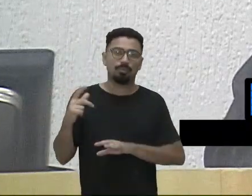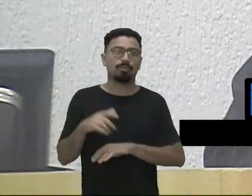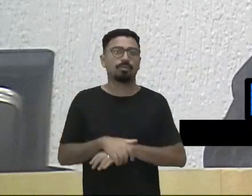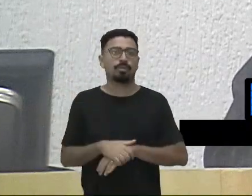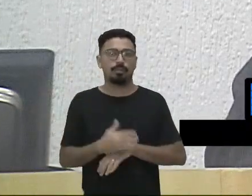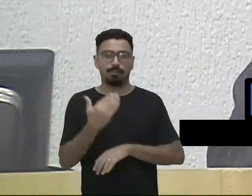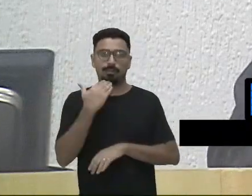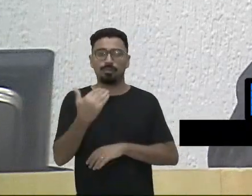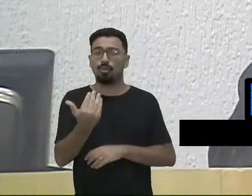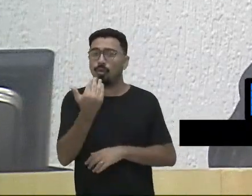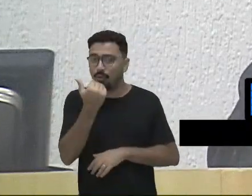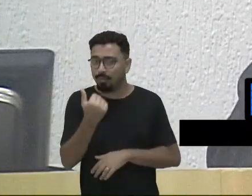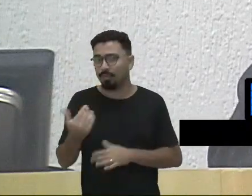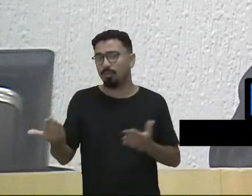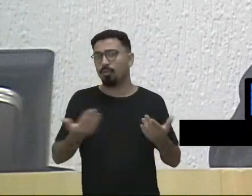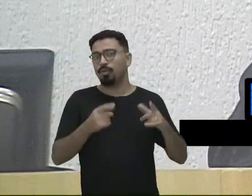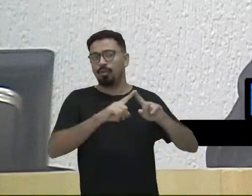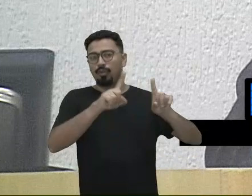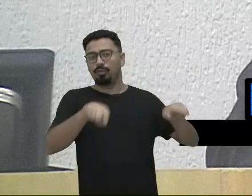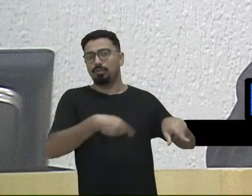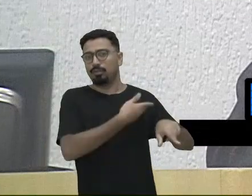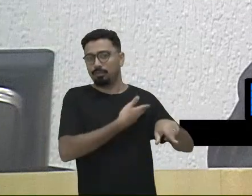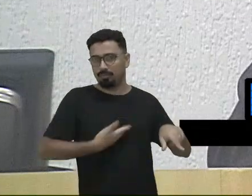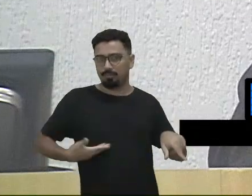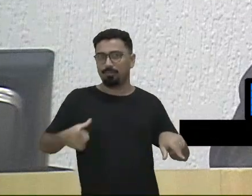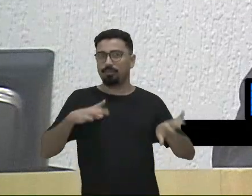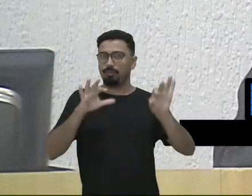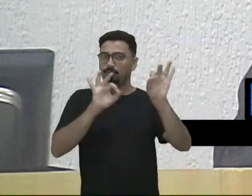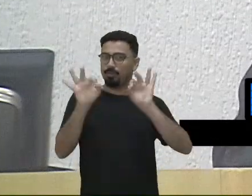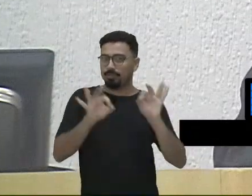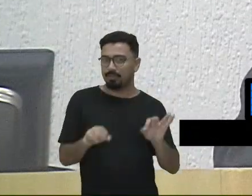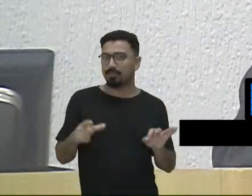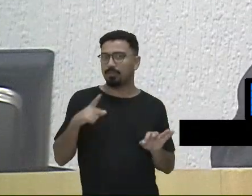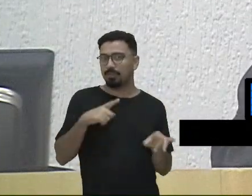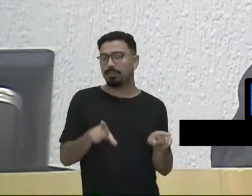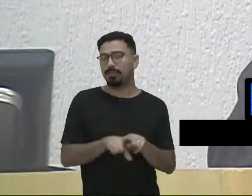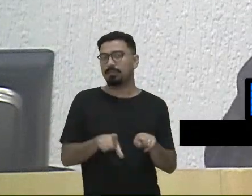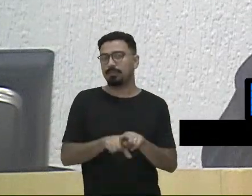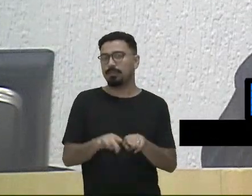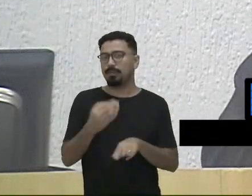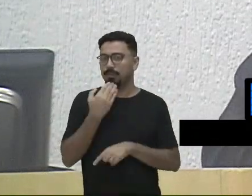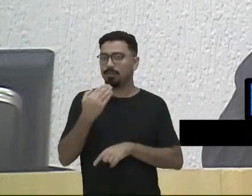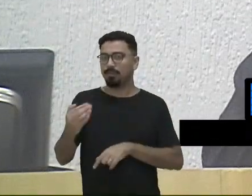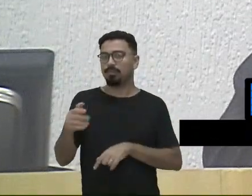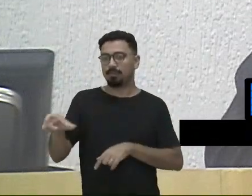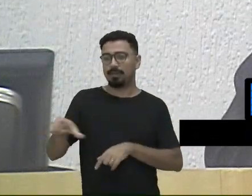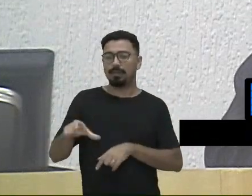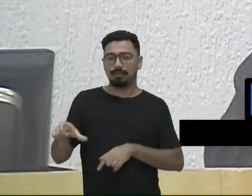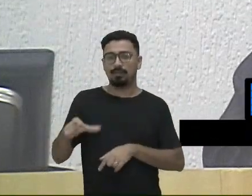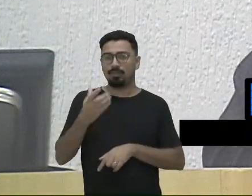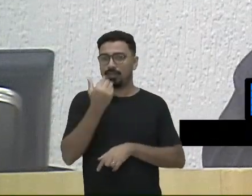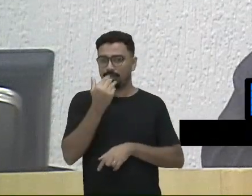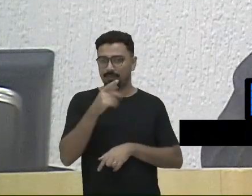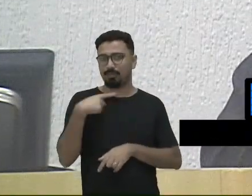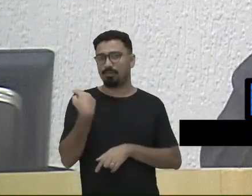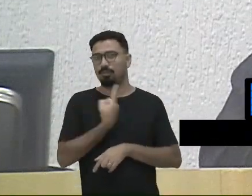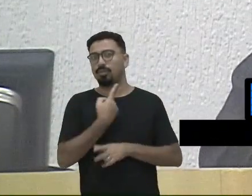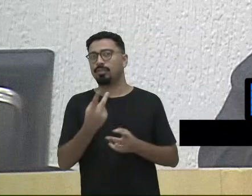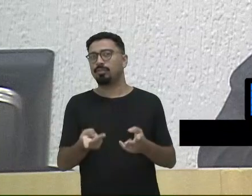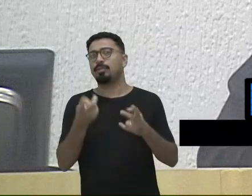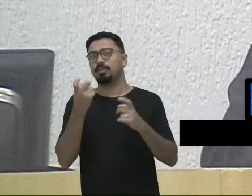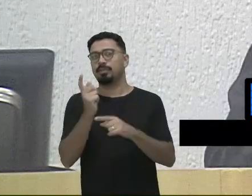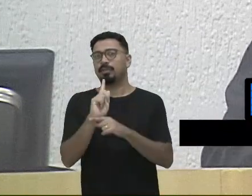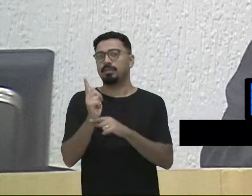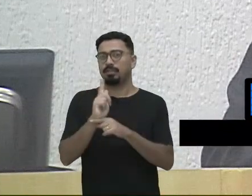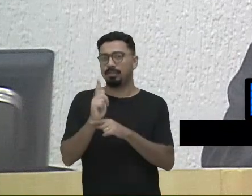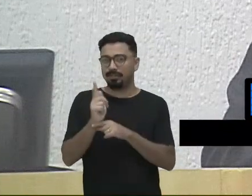a gente também tem os servidores públicos que estão se organizando para clamar também por um vale alimentação. A gente tem visto essa gestão fracassar no que